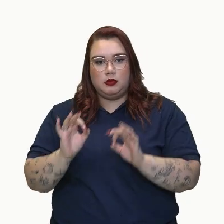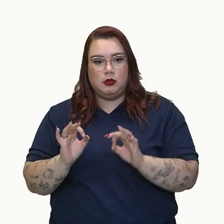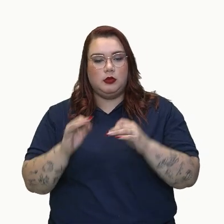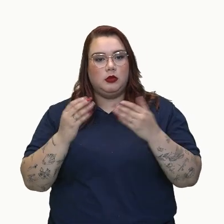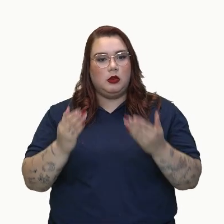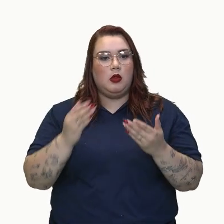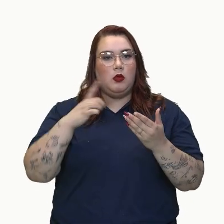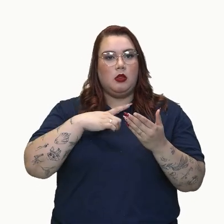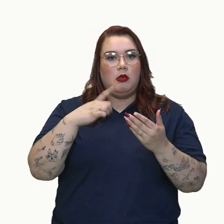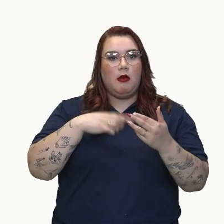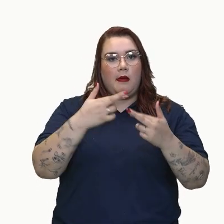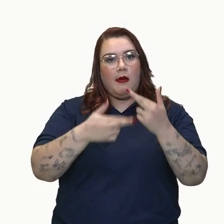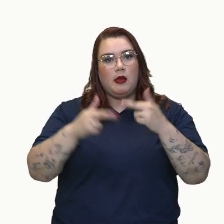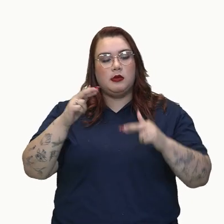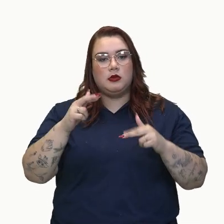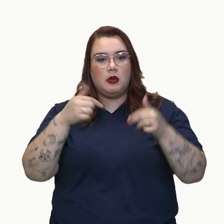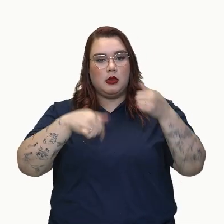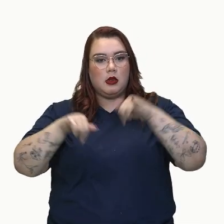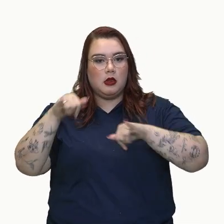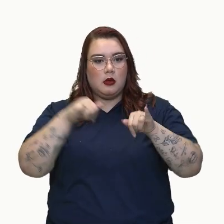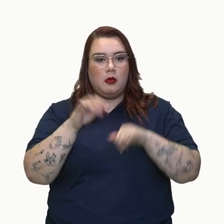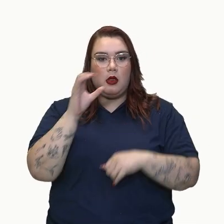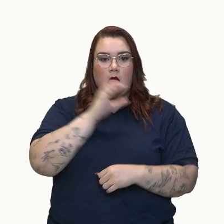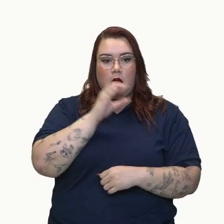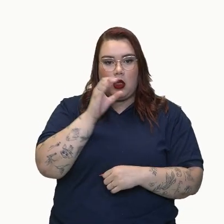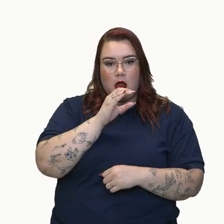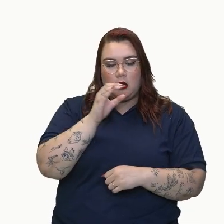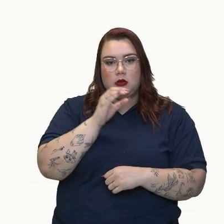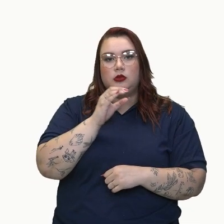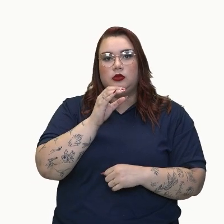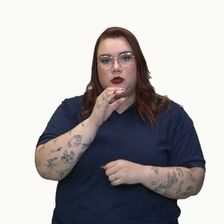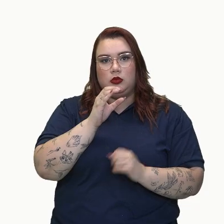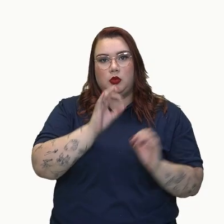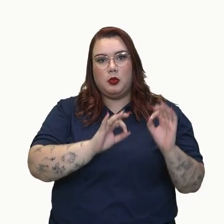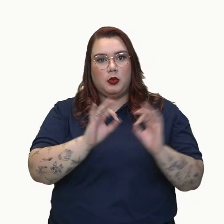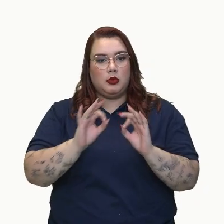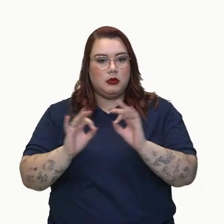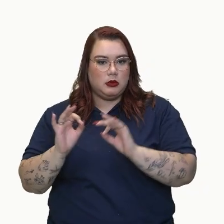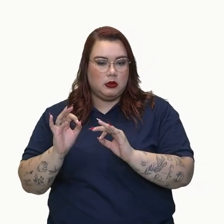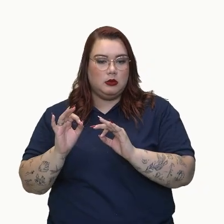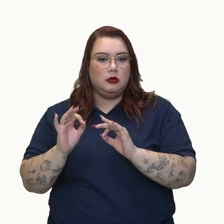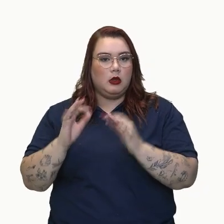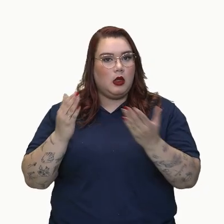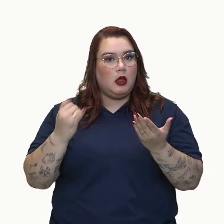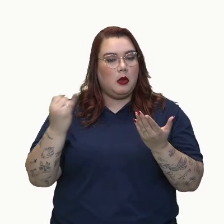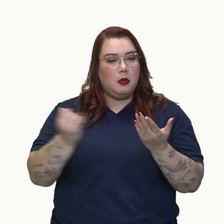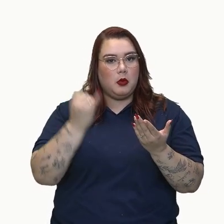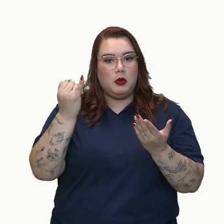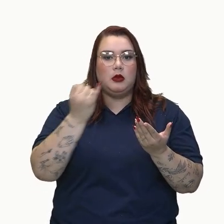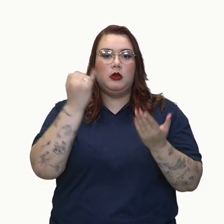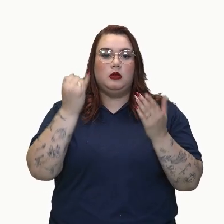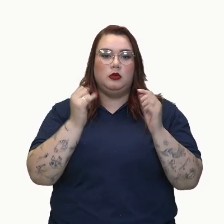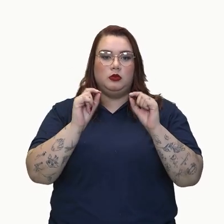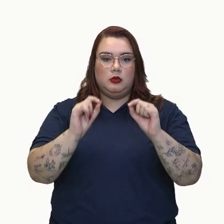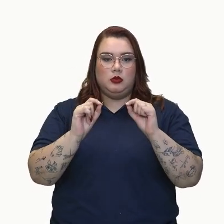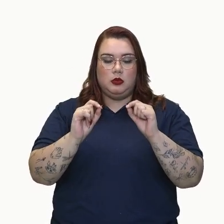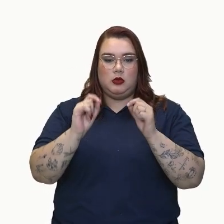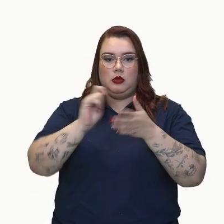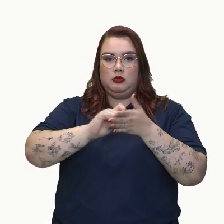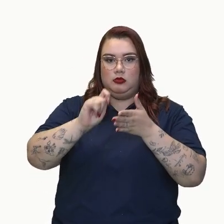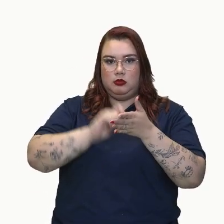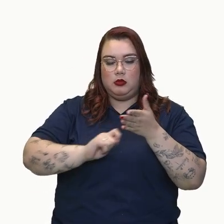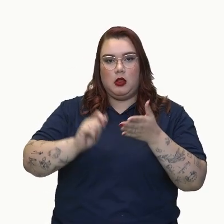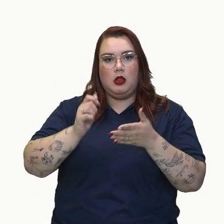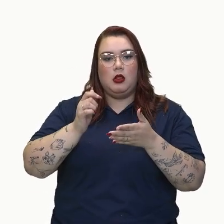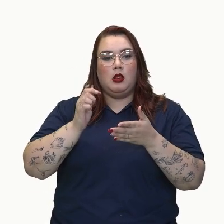Acelerando reações químicas sem serem consumidas no processo. Muito importante isso. Escreva aí no seu caderno,